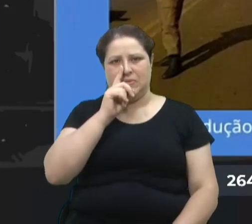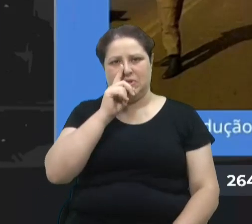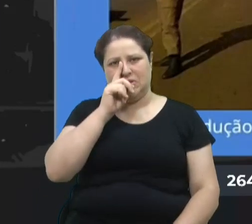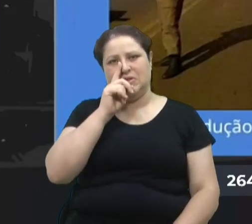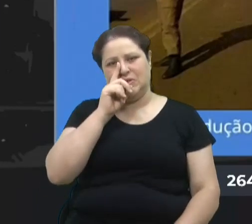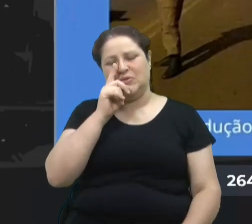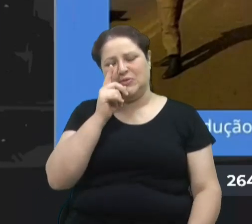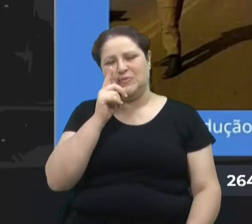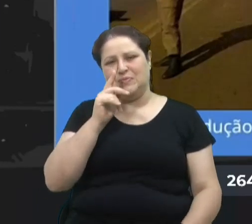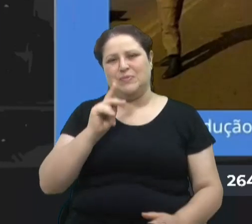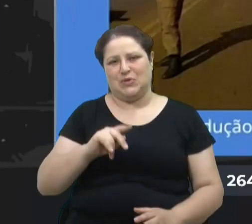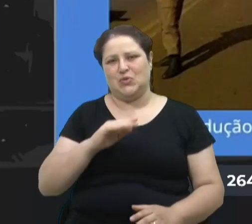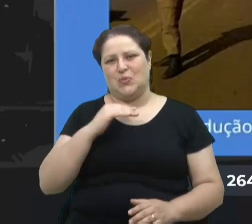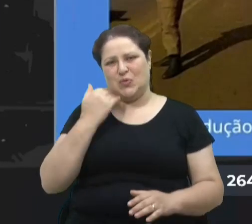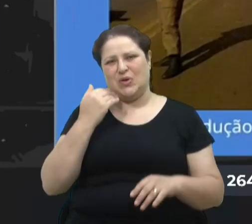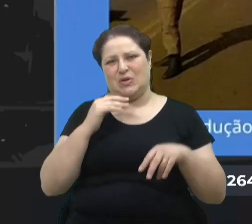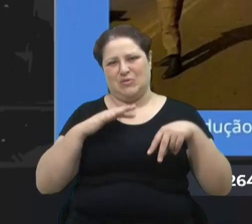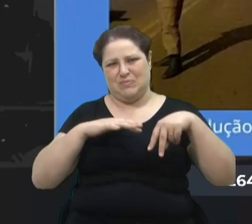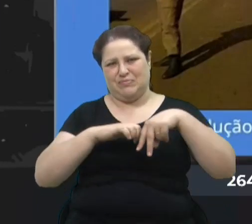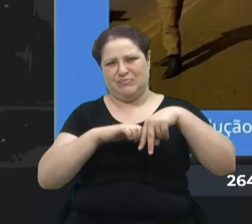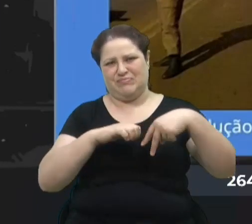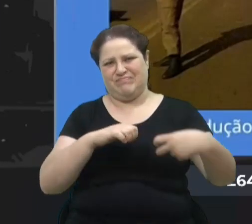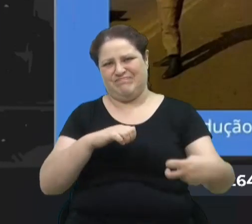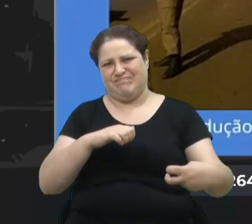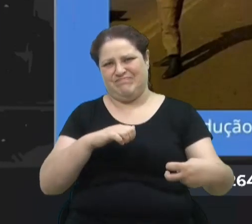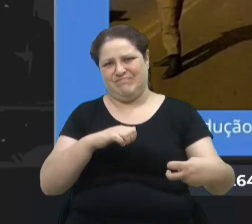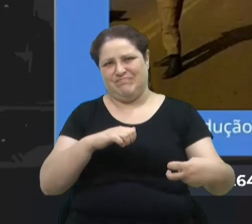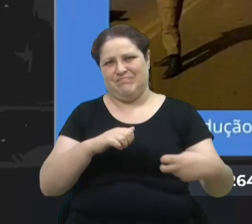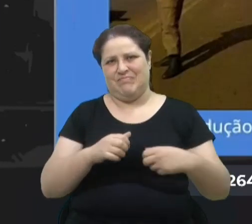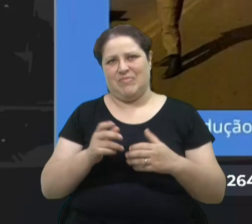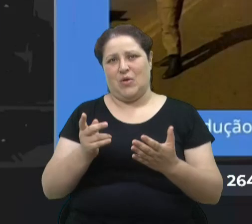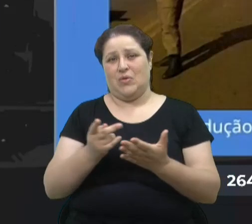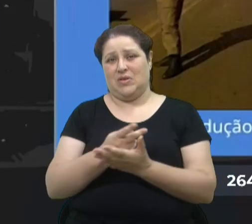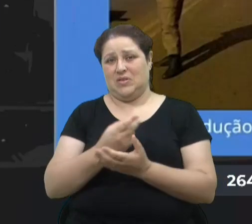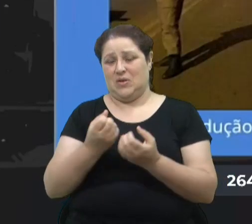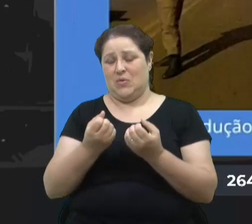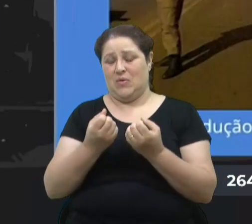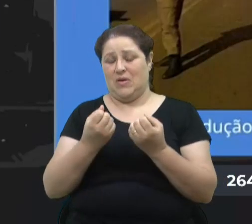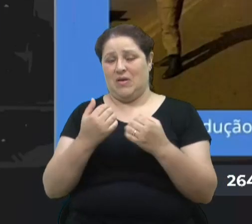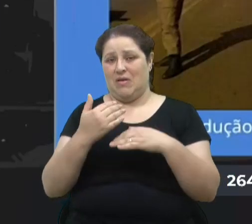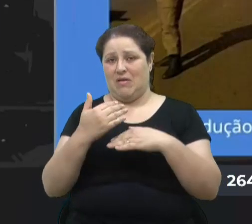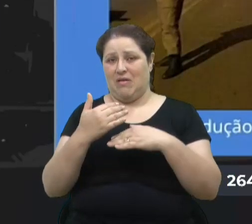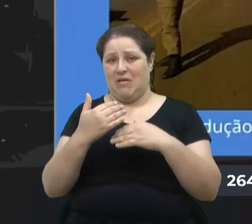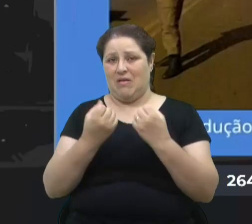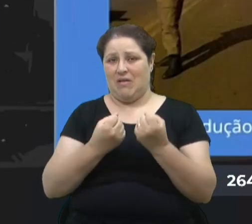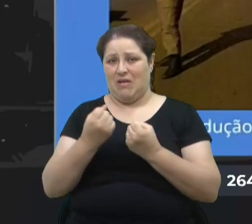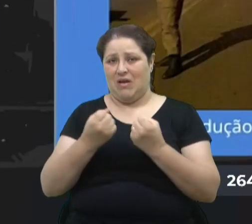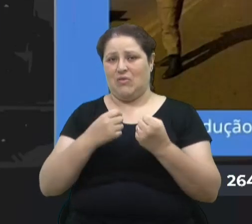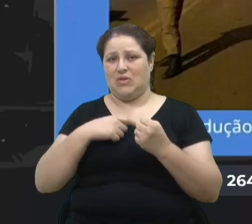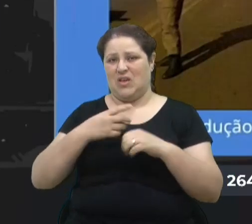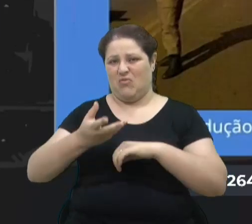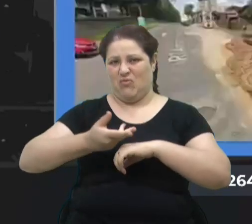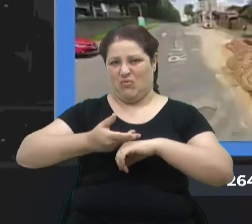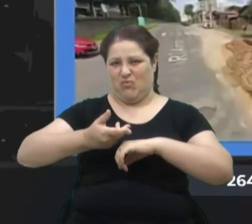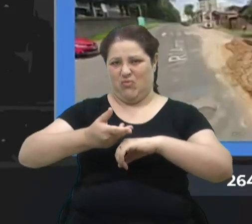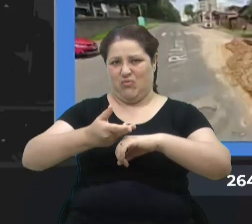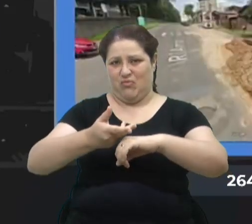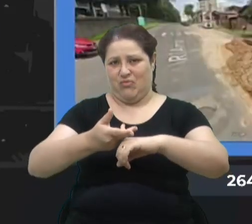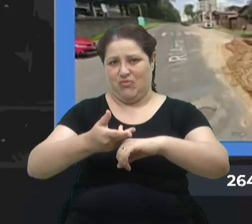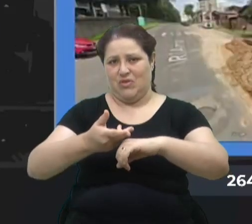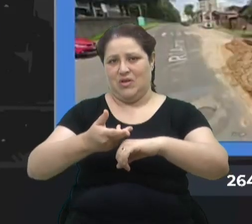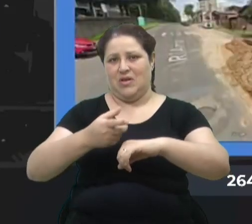Mas também teria corrido, esses carros estavam com essa alta velocidade, teriam se arrebentado tudo também.